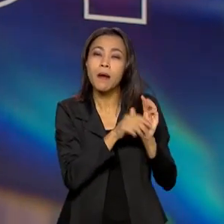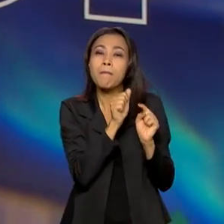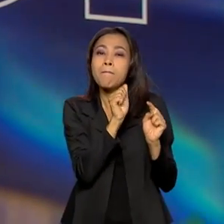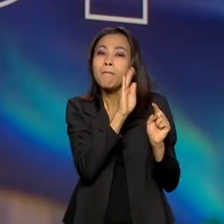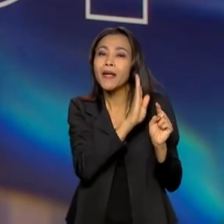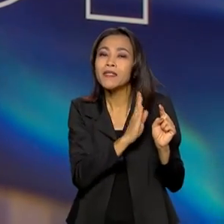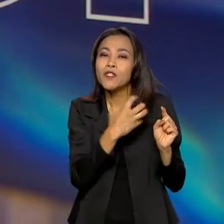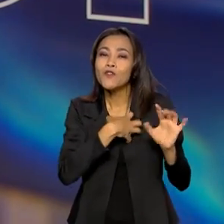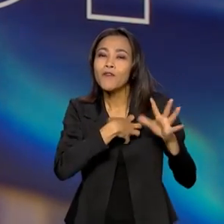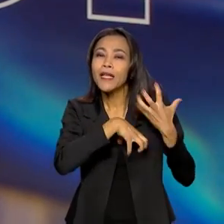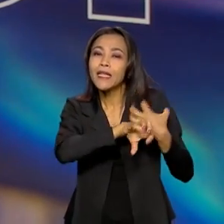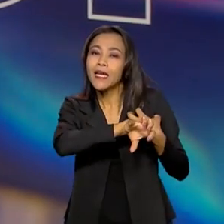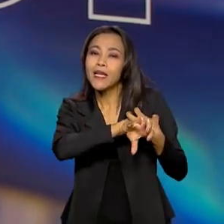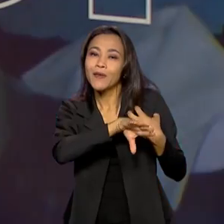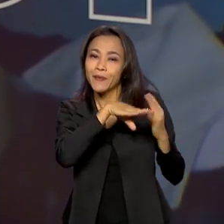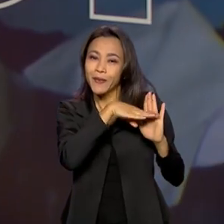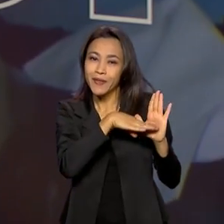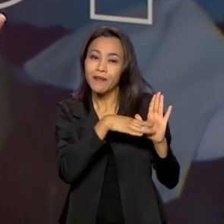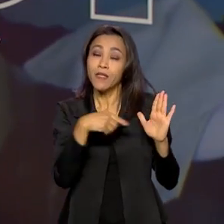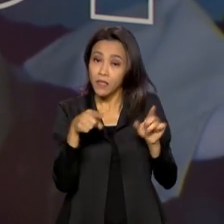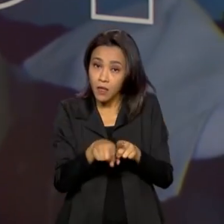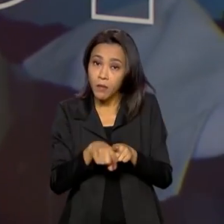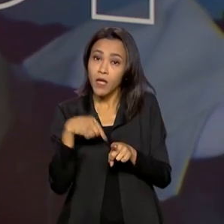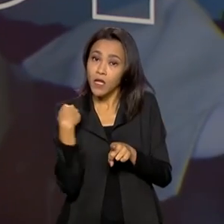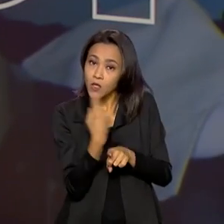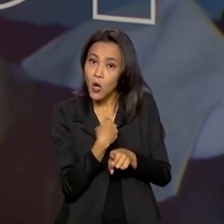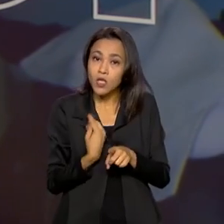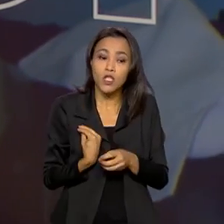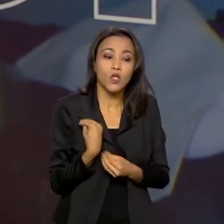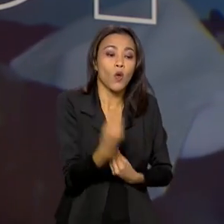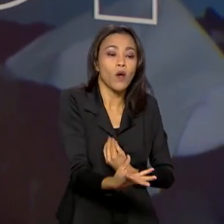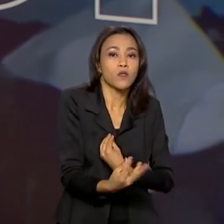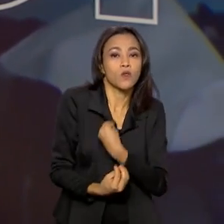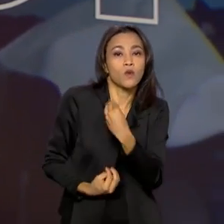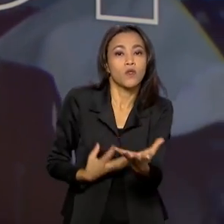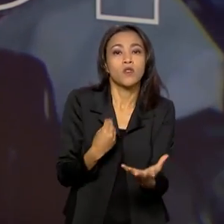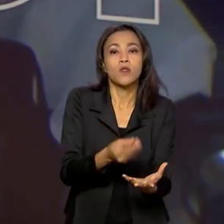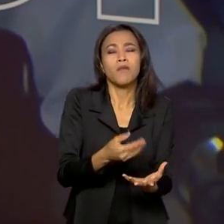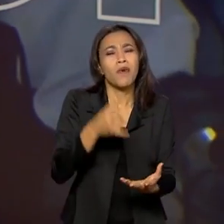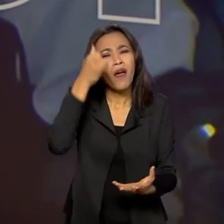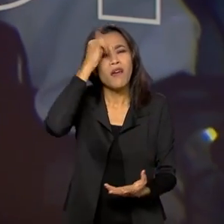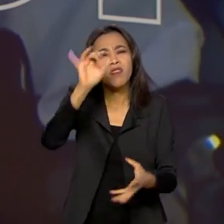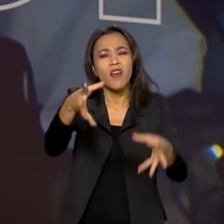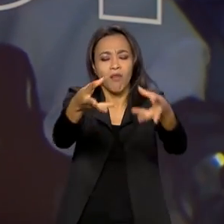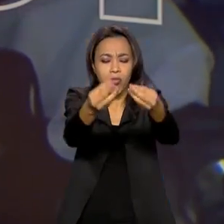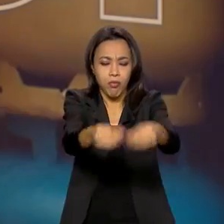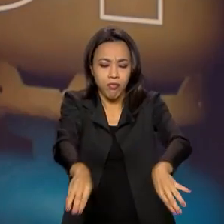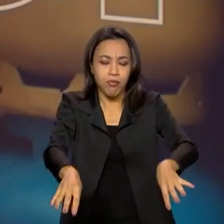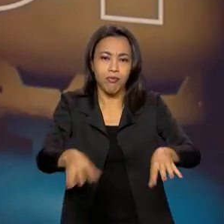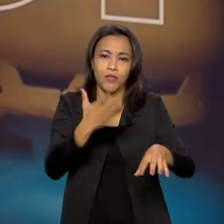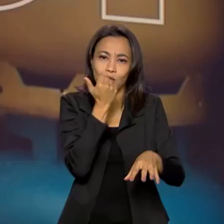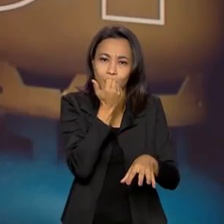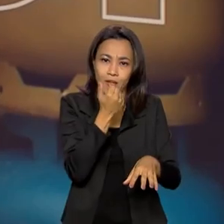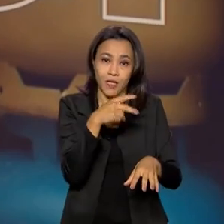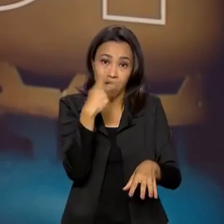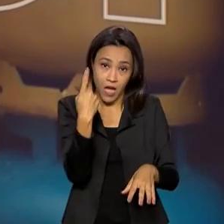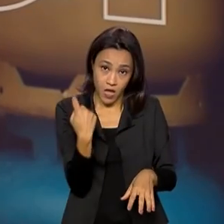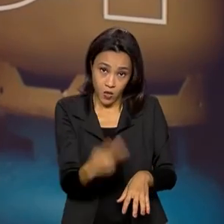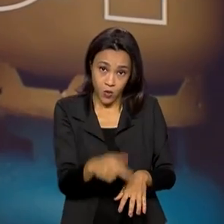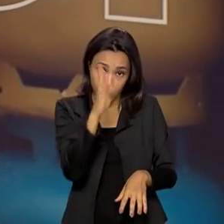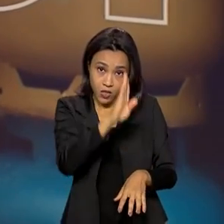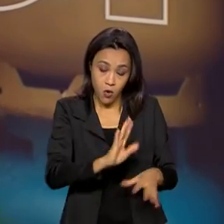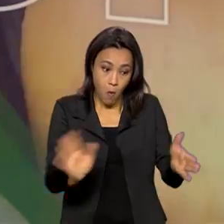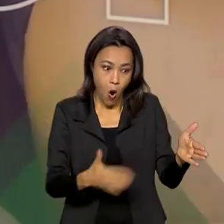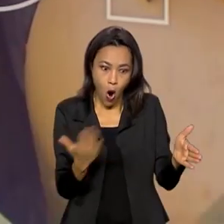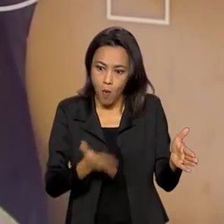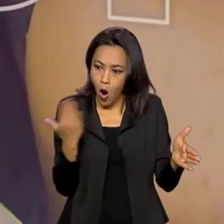além das nossas doações né que a gente faz para evitar o desperdício né porque a gente produz muito então a